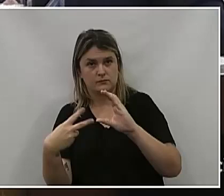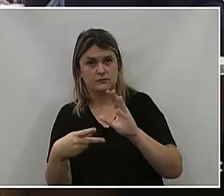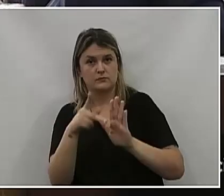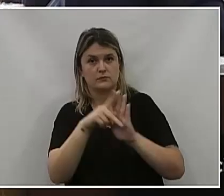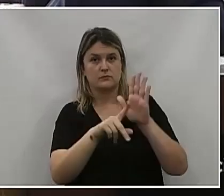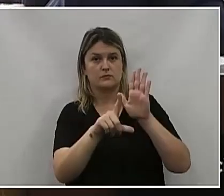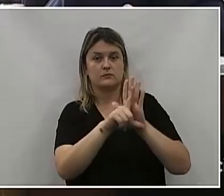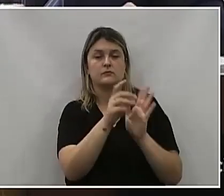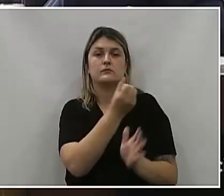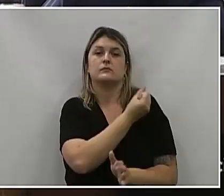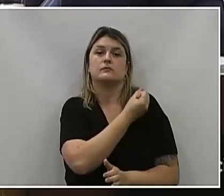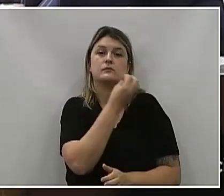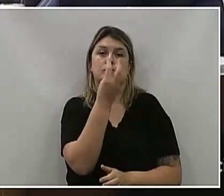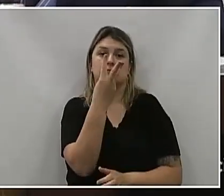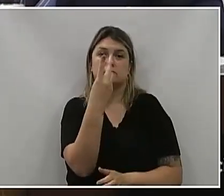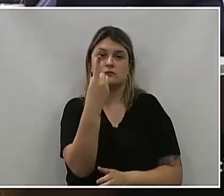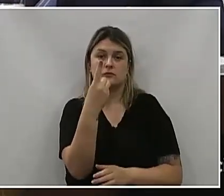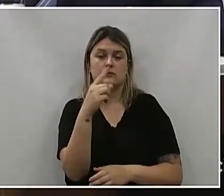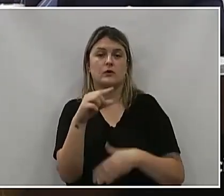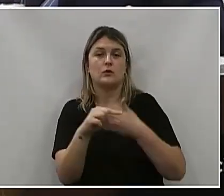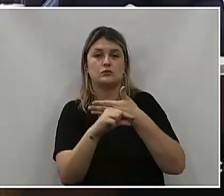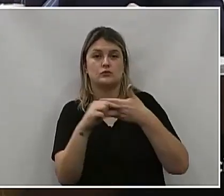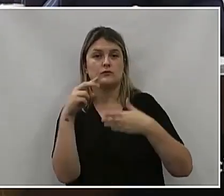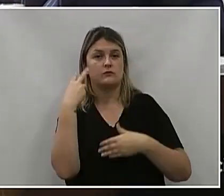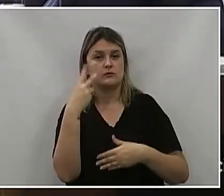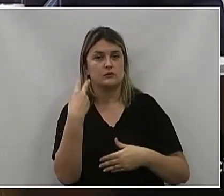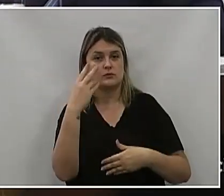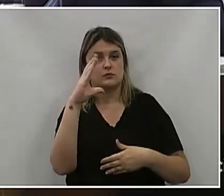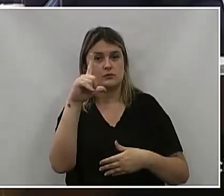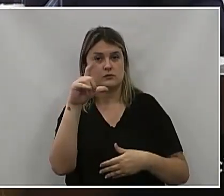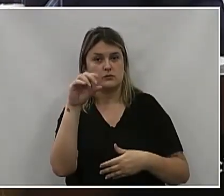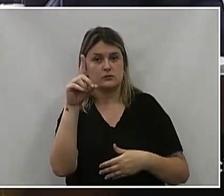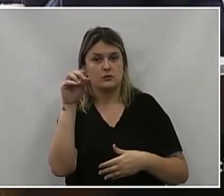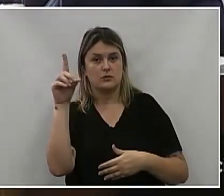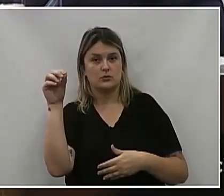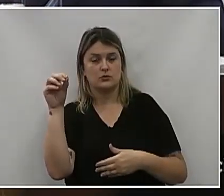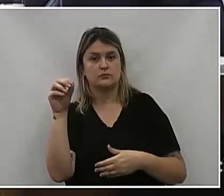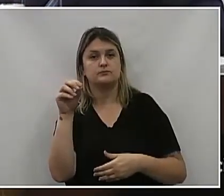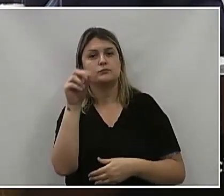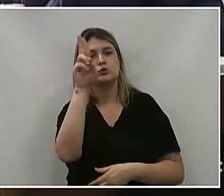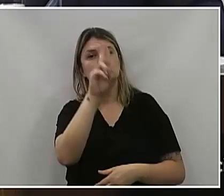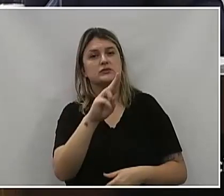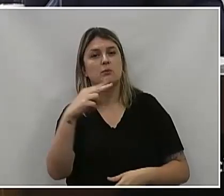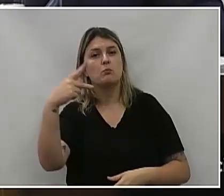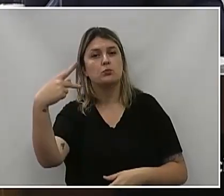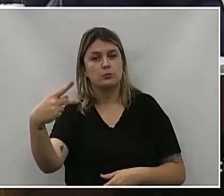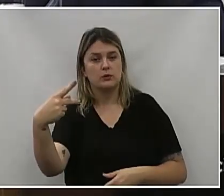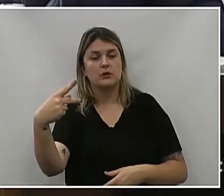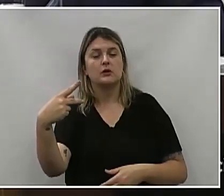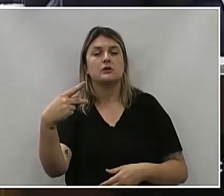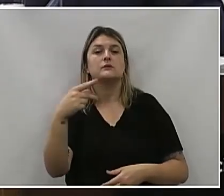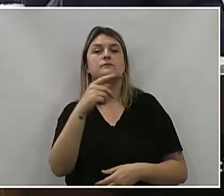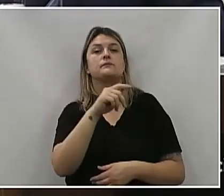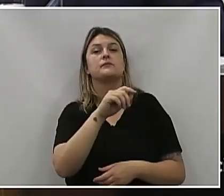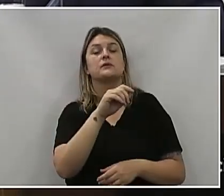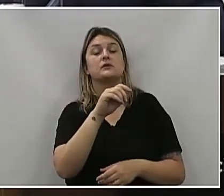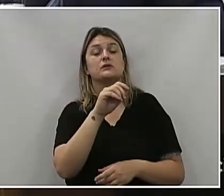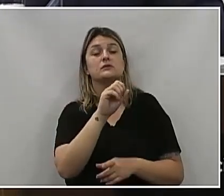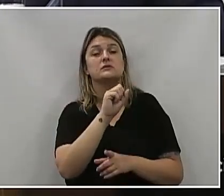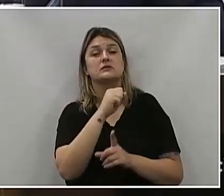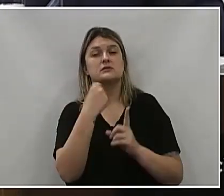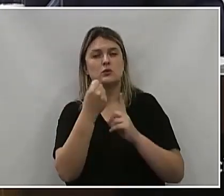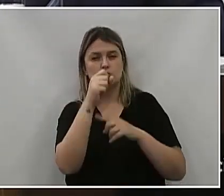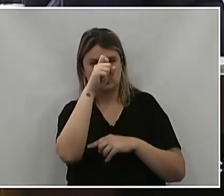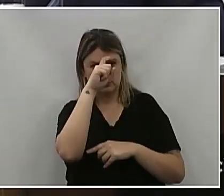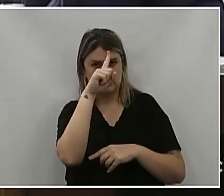número 31 de 2023, de autoria do vereador Clodoaldo Cleverson Goetz. Declara de utilidade pública municipal a Sociedade Beneficente